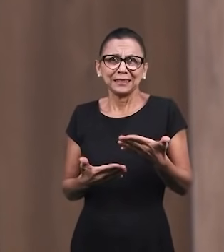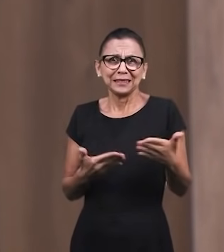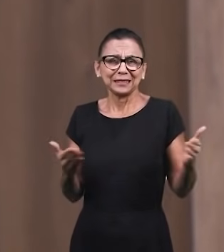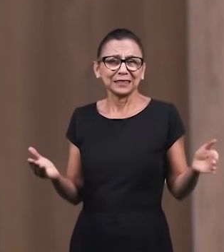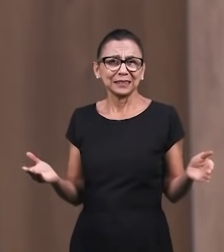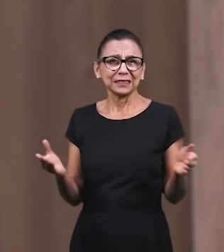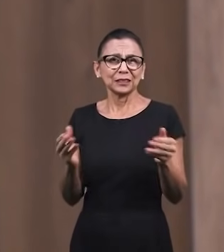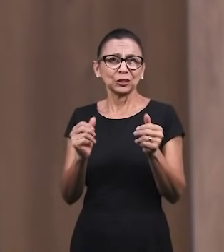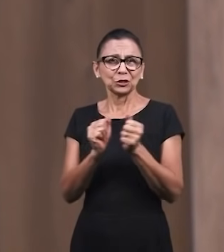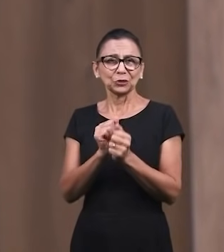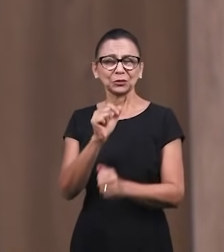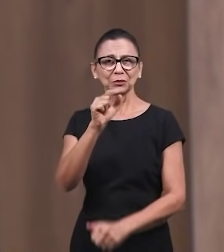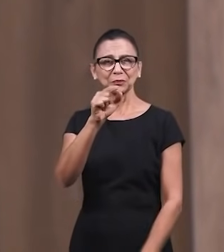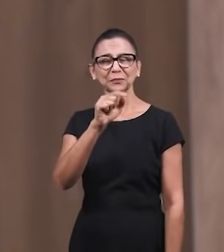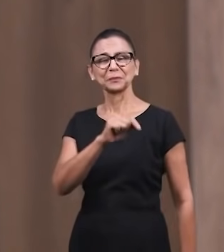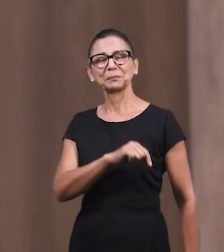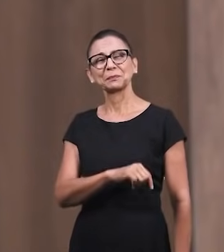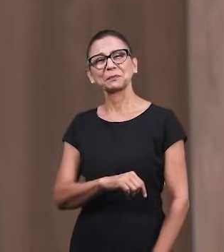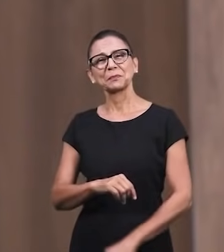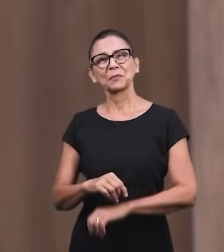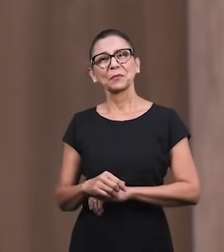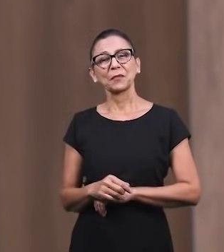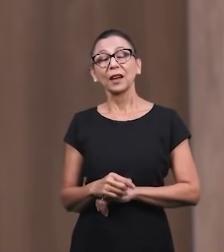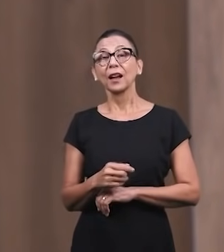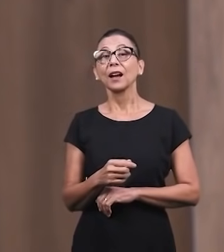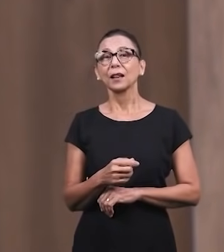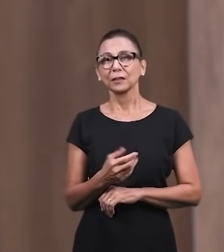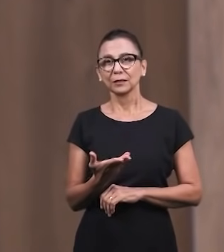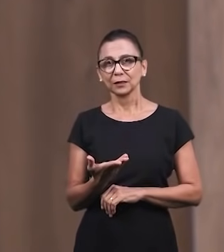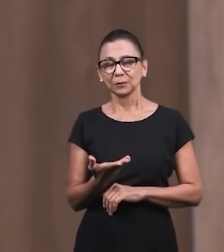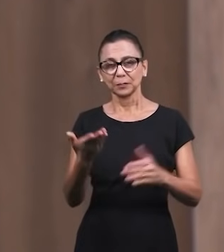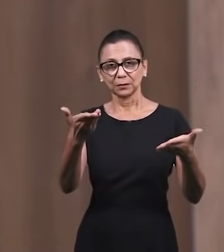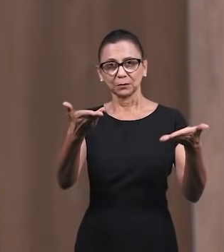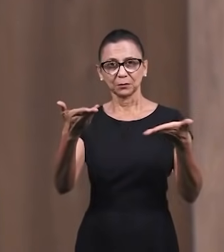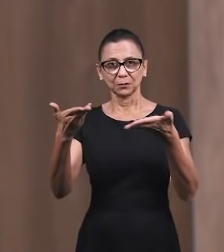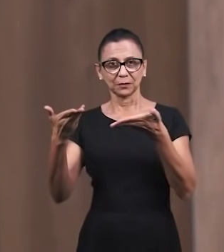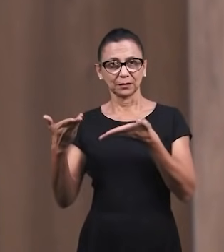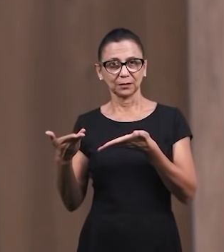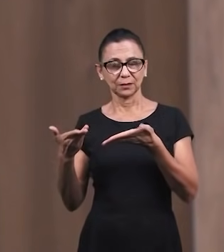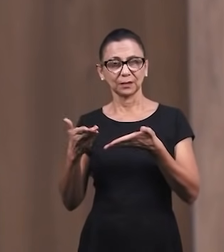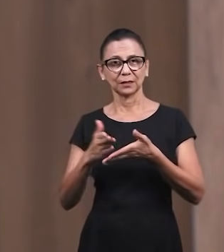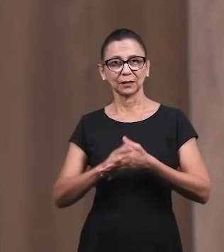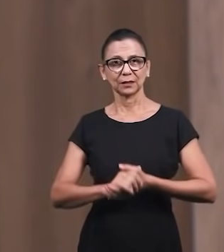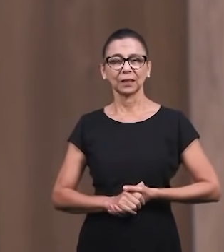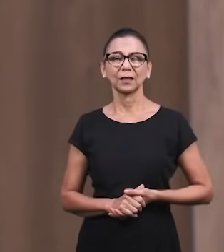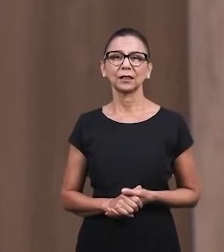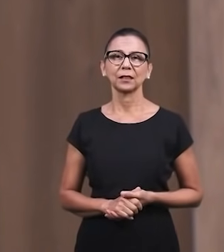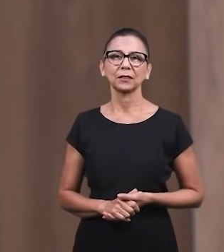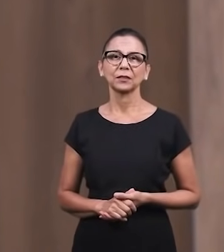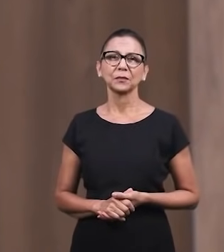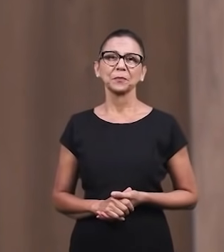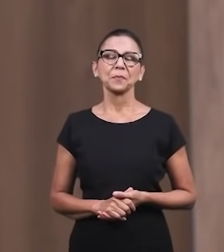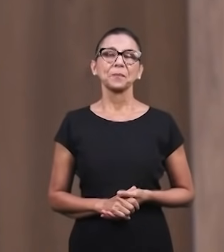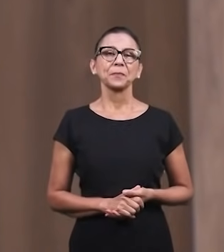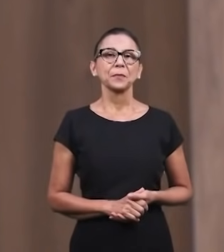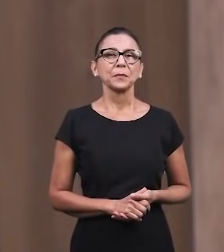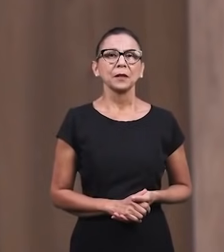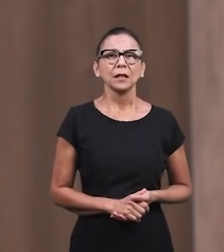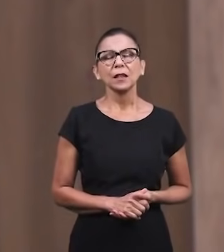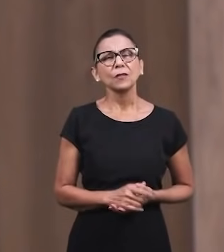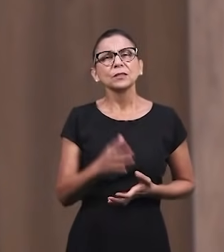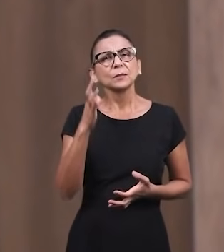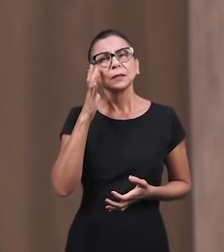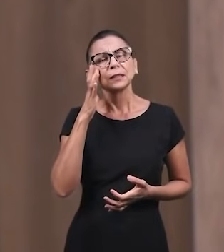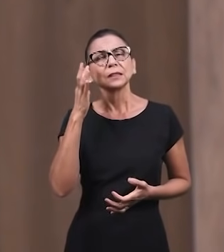isso com você, juntamente com você. E eu quero te chamar, te convidar a não simplesmente assistir a